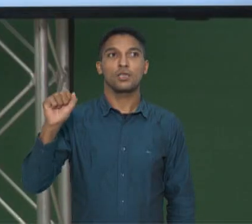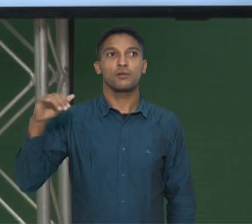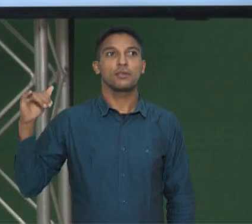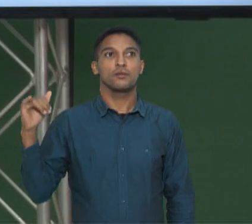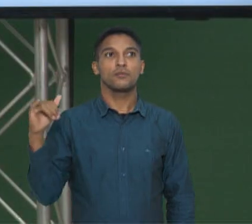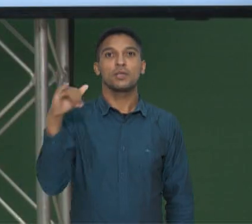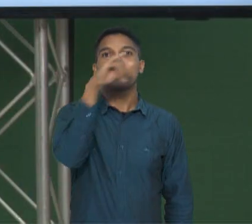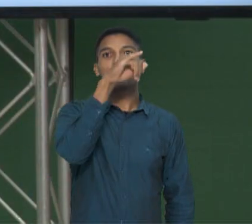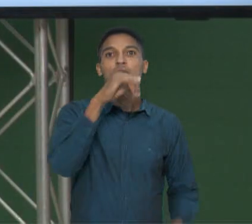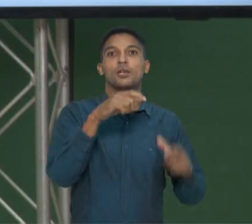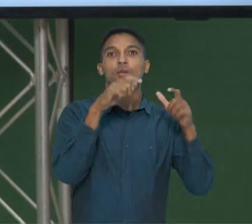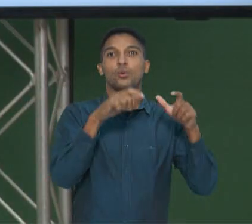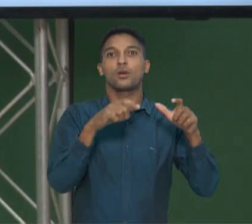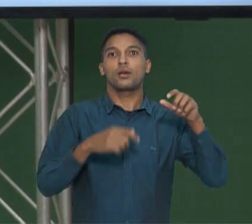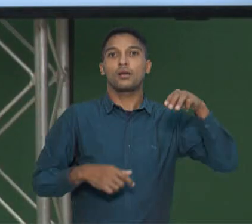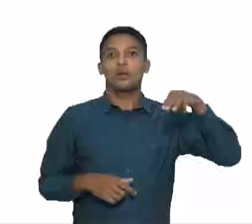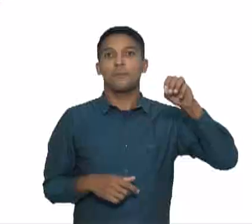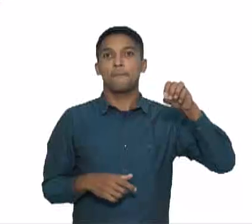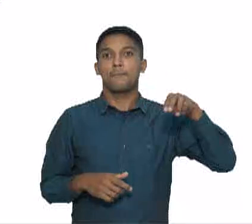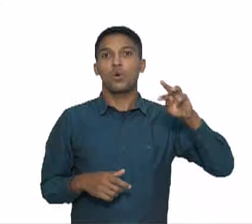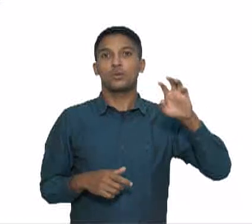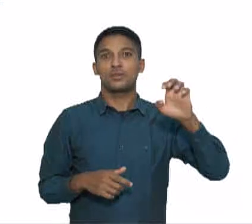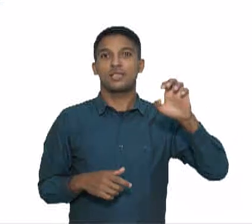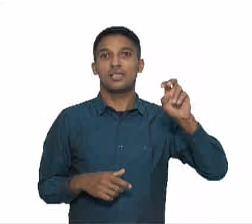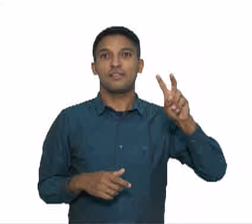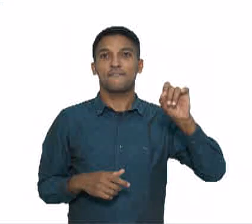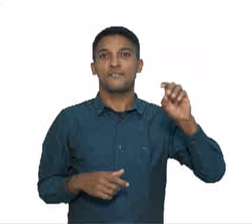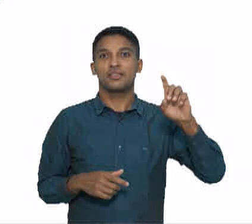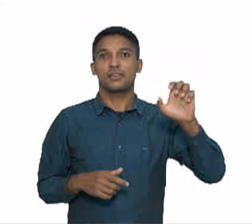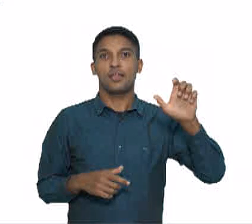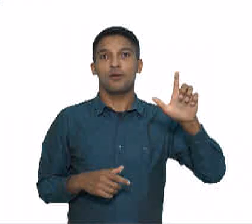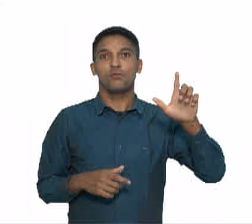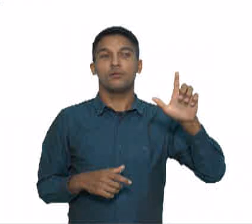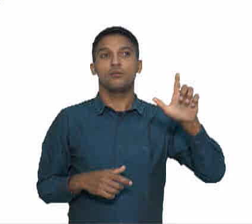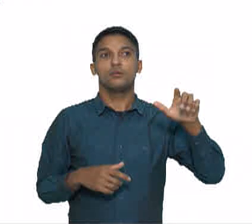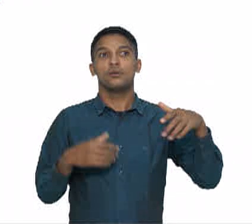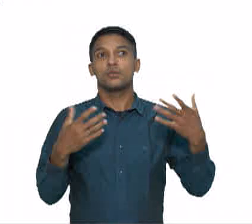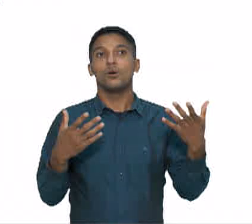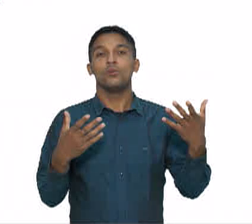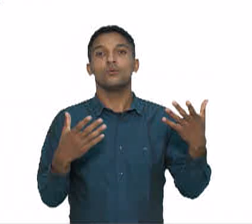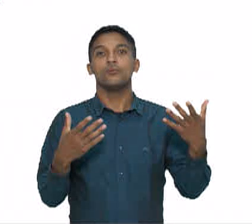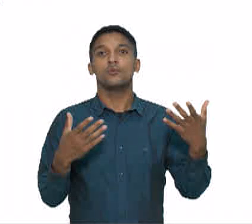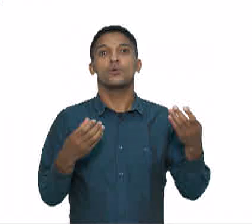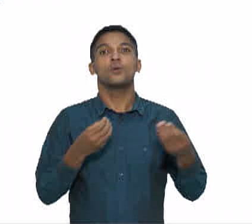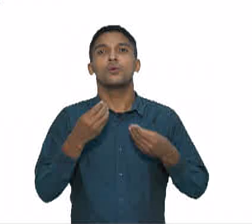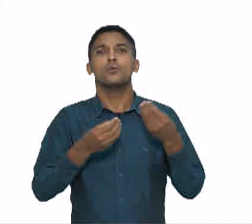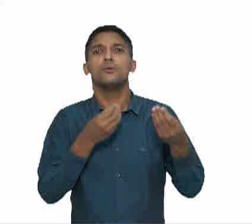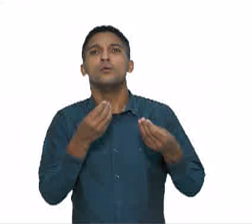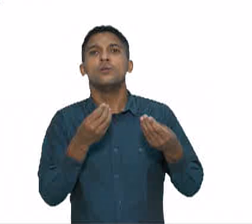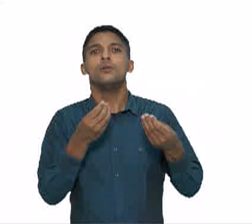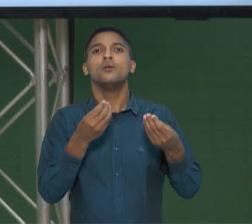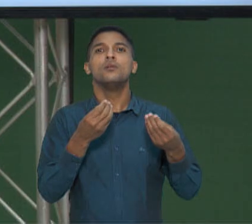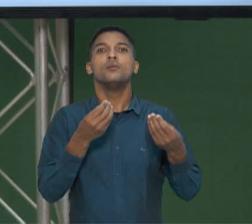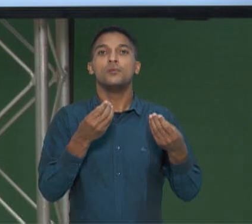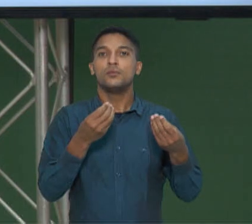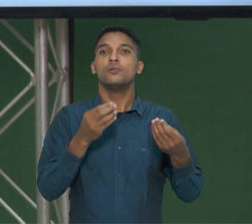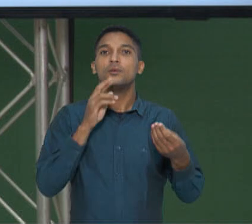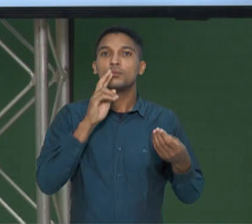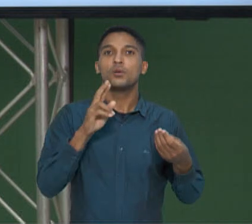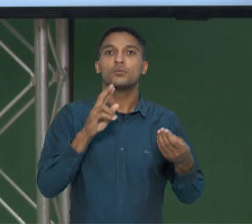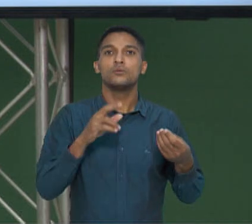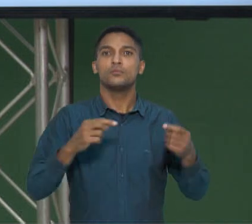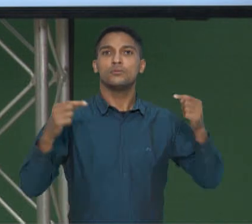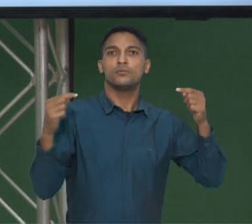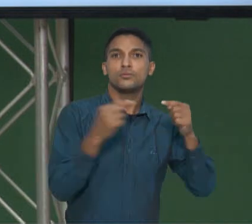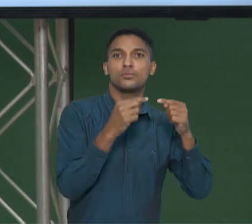média pensão. Resposta correta na 1, então, a letra A. Conhecer distintas culturas e variantes linguísticas dos países,